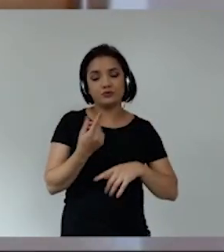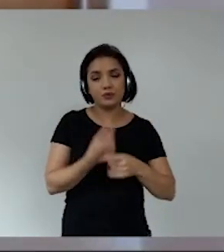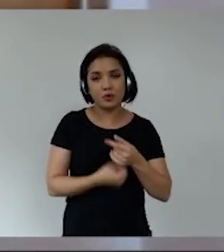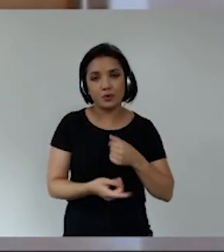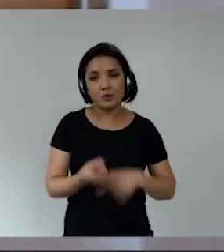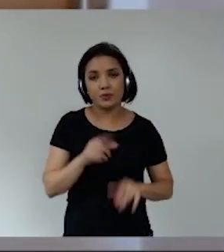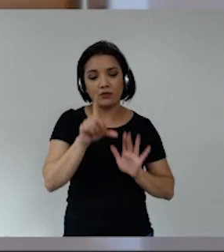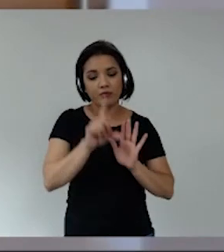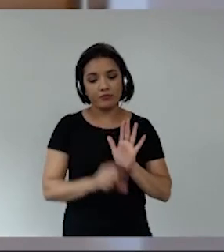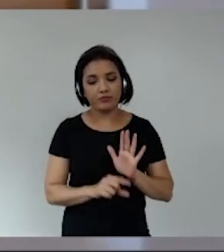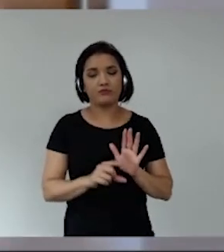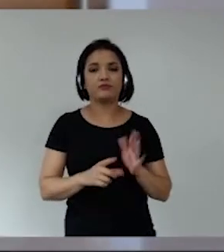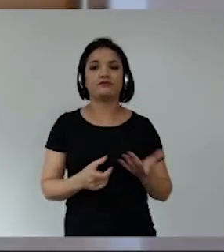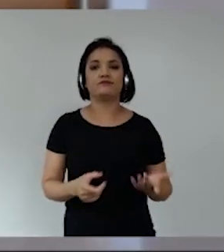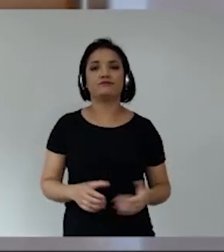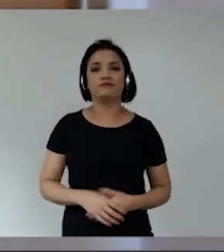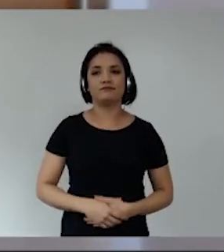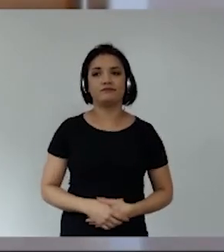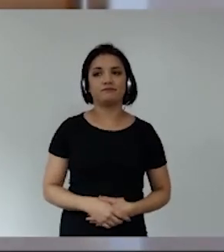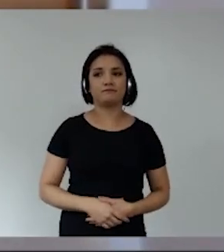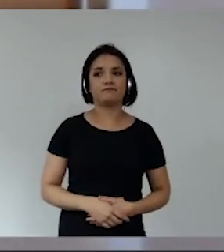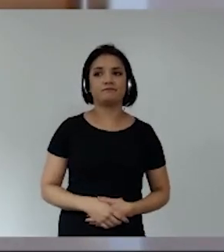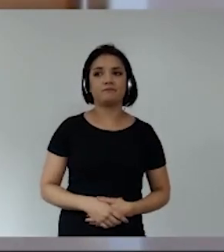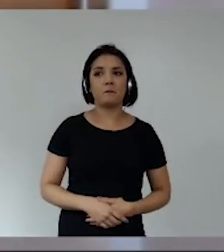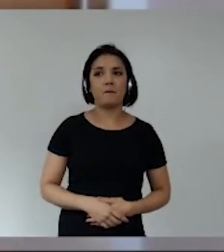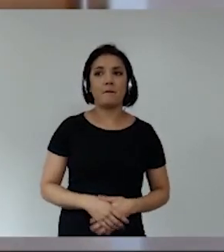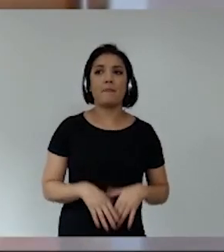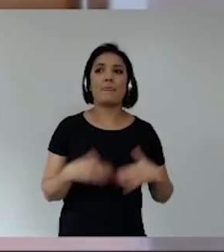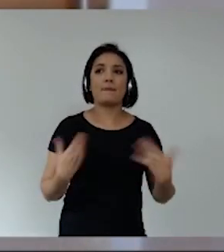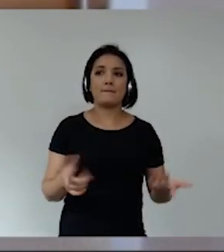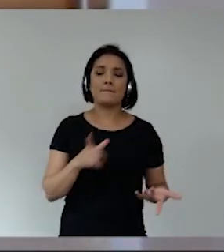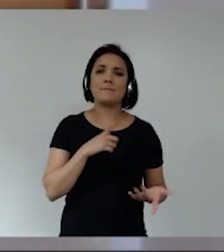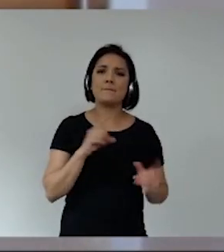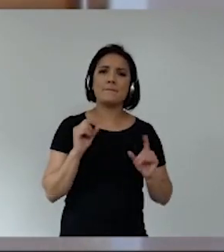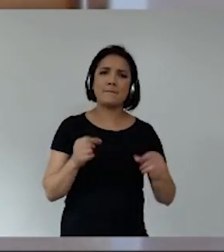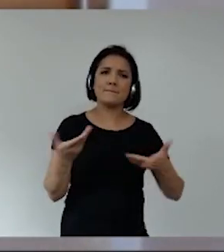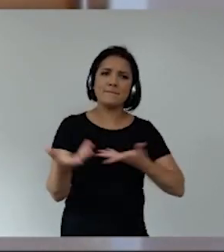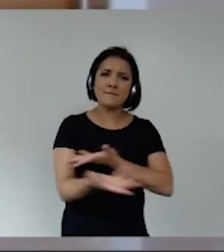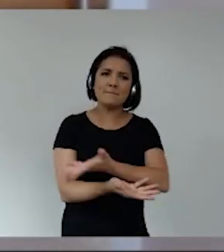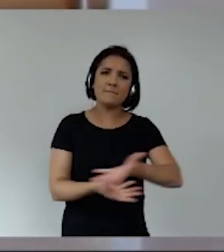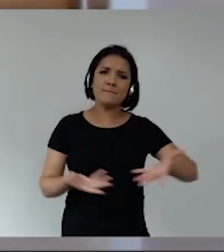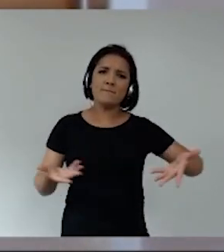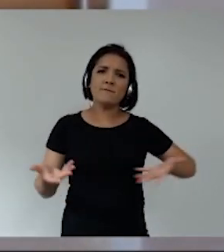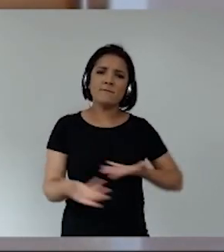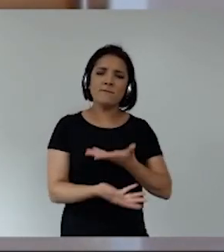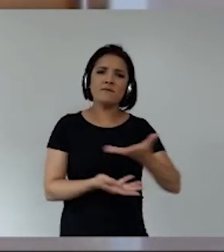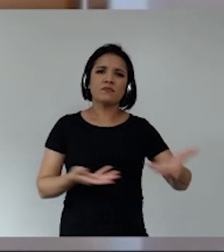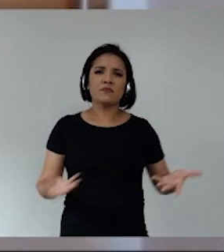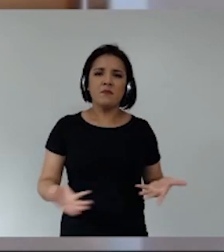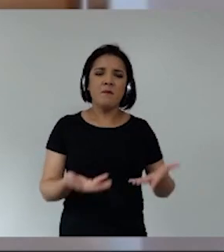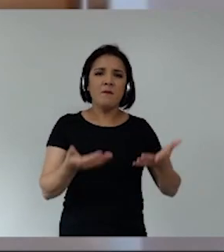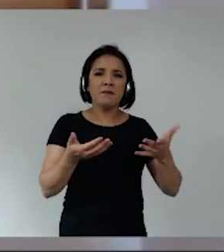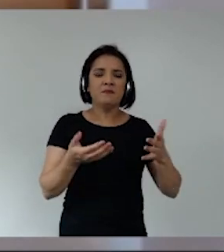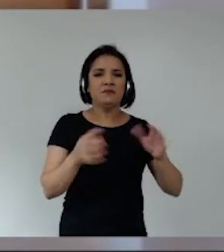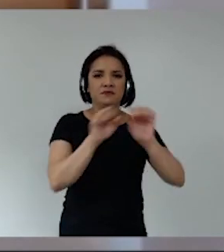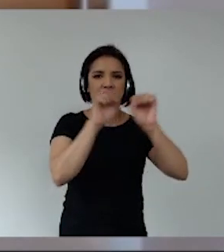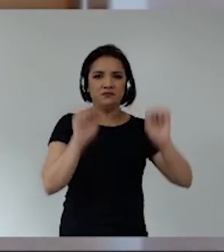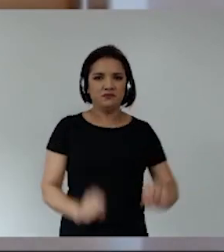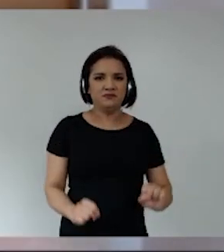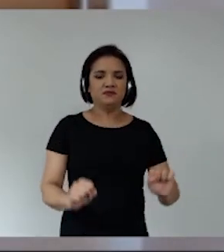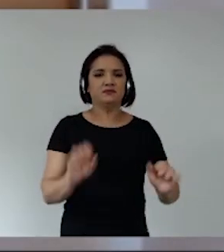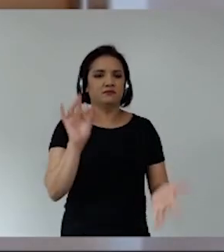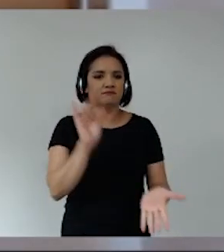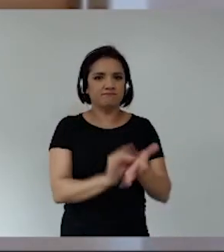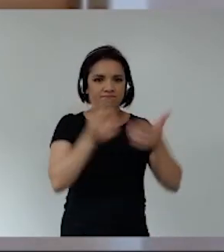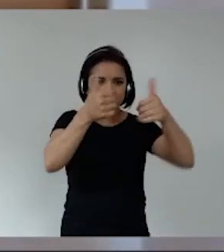riqueza, menos produção, menos geração de desenvolvimento. Nós temos uma interligação direta entre essa falência do sistema executivo